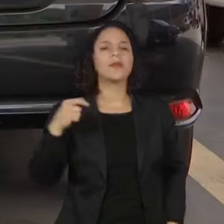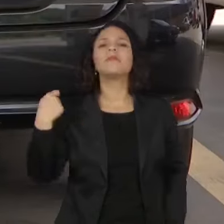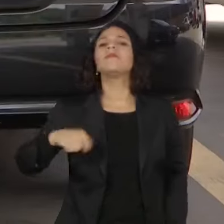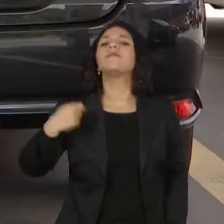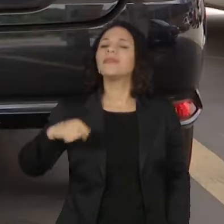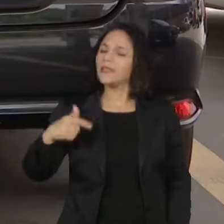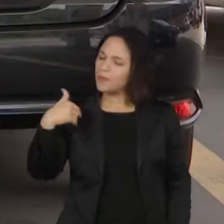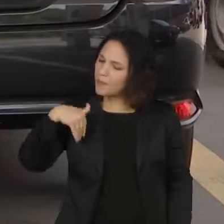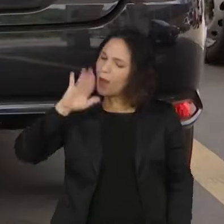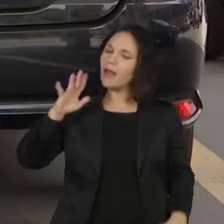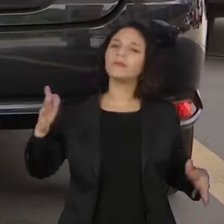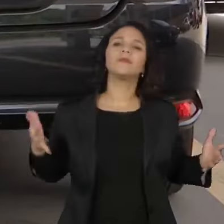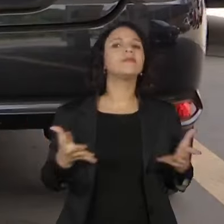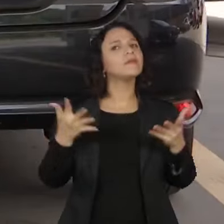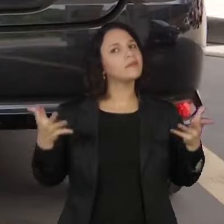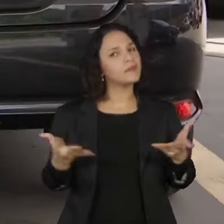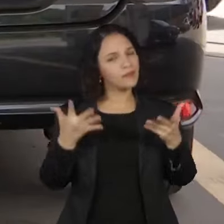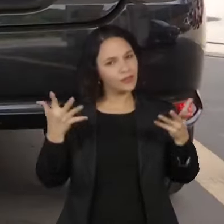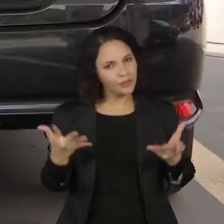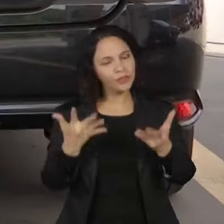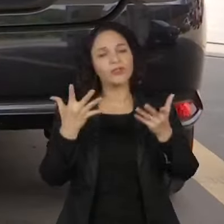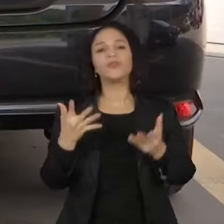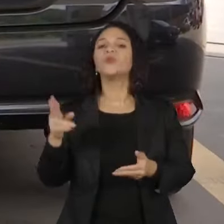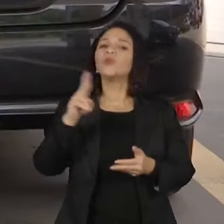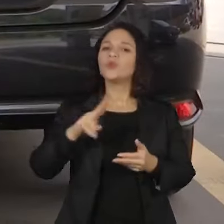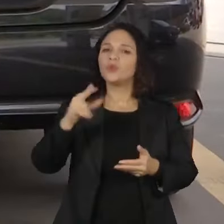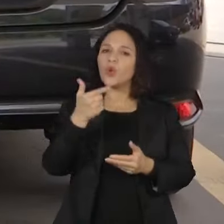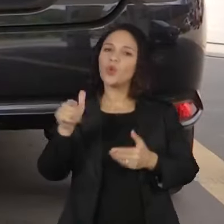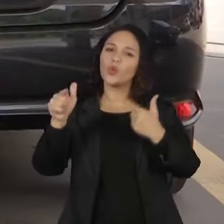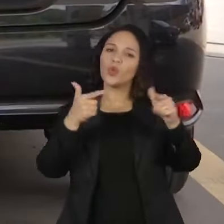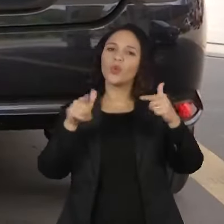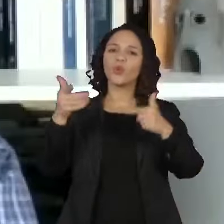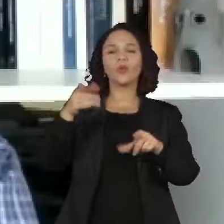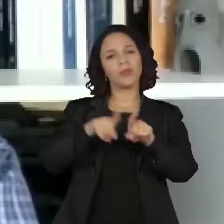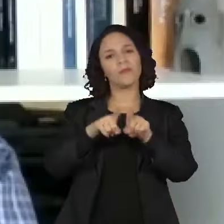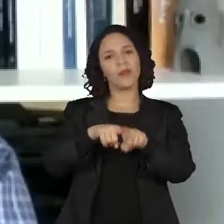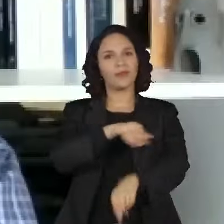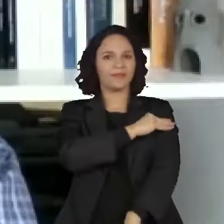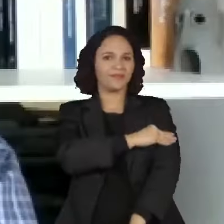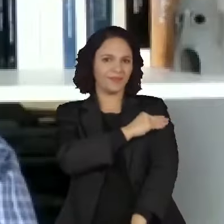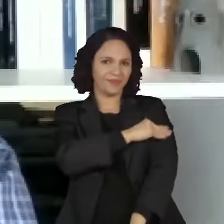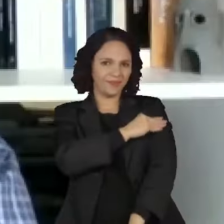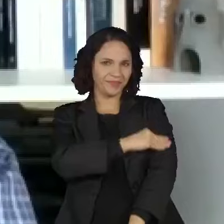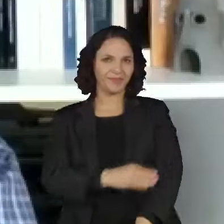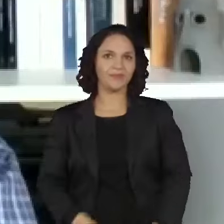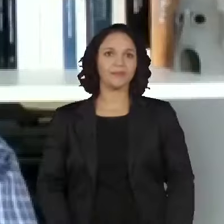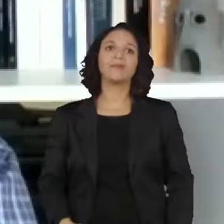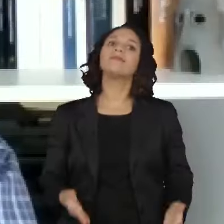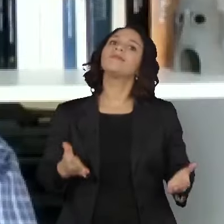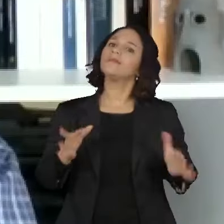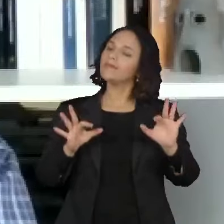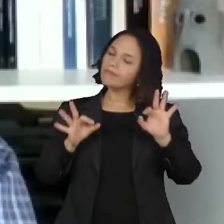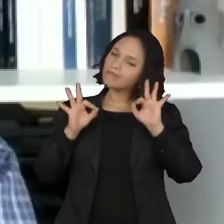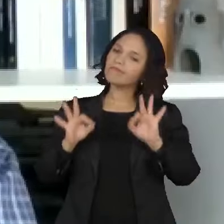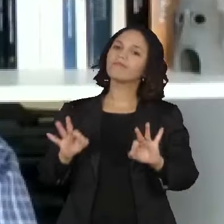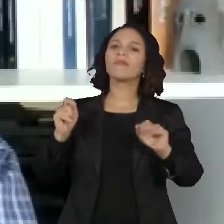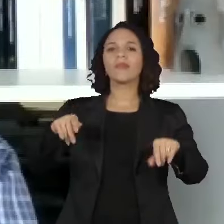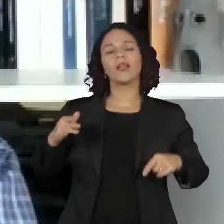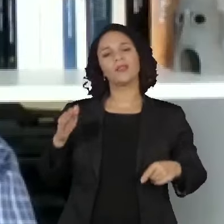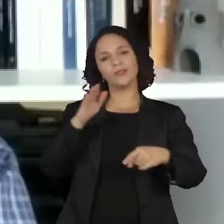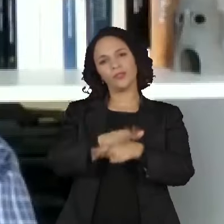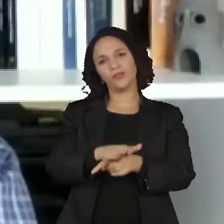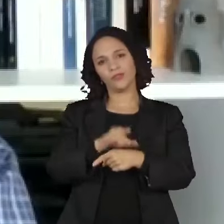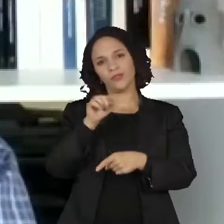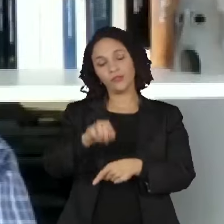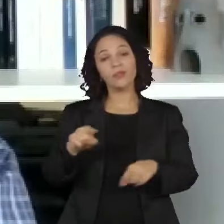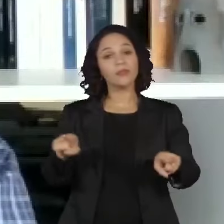mais medidas de incentivo ao uso do produto da cana-de-açúcar. Com certeza seria uma política pública que poderia melhorar,